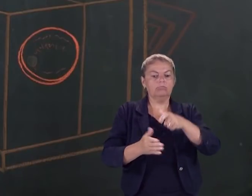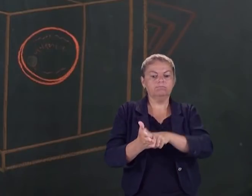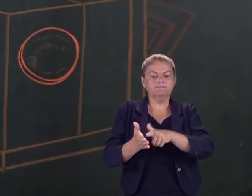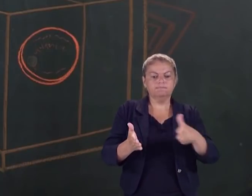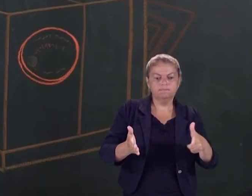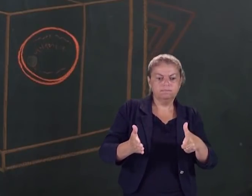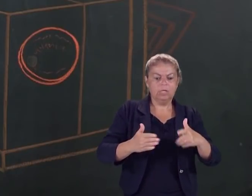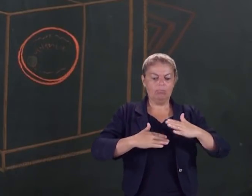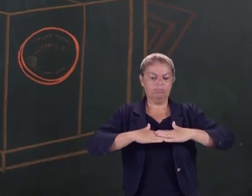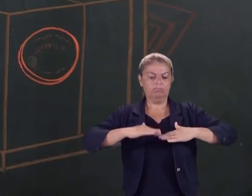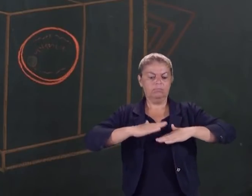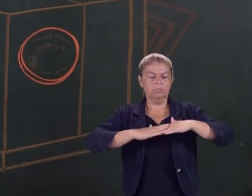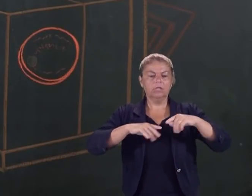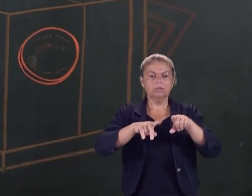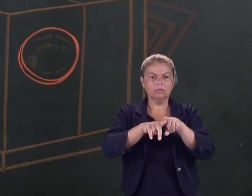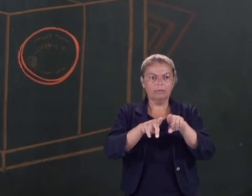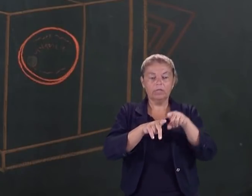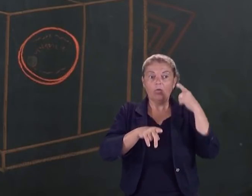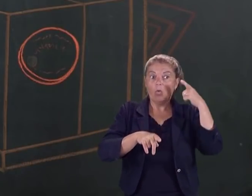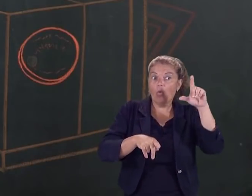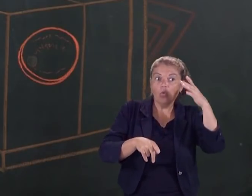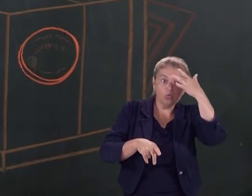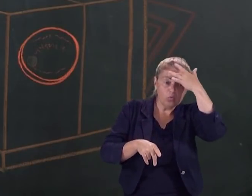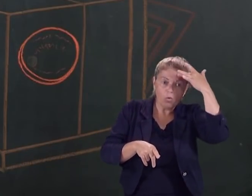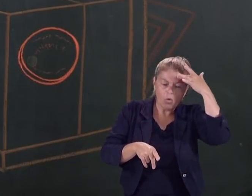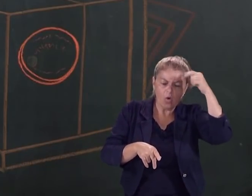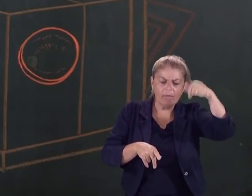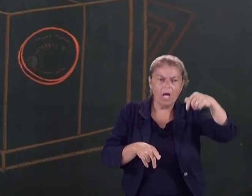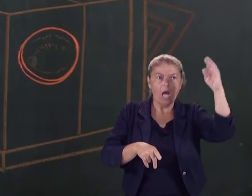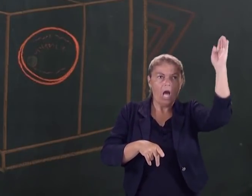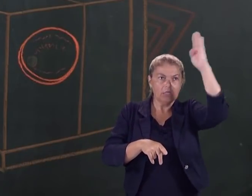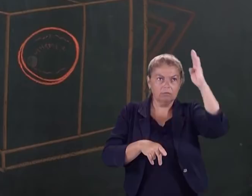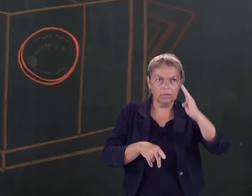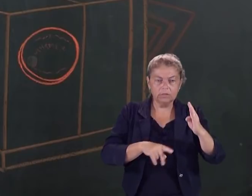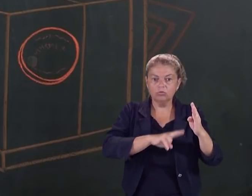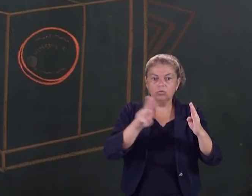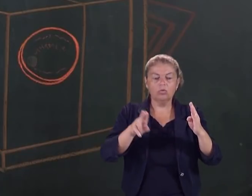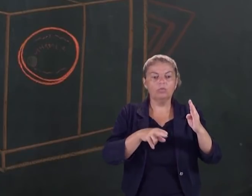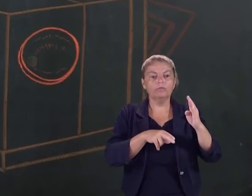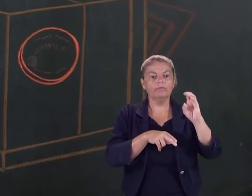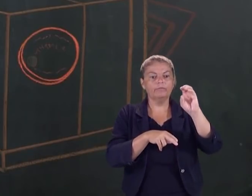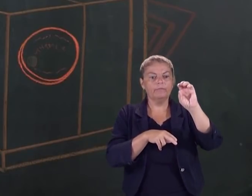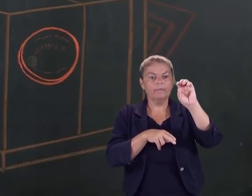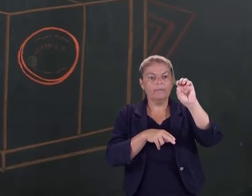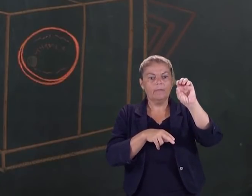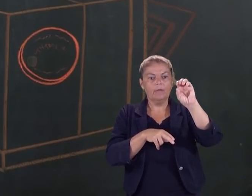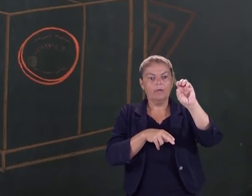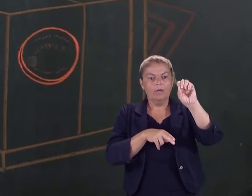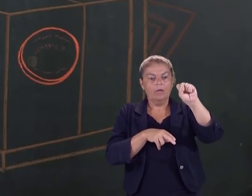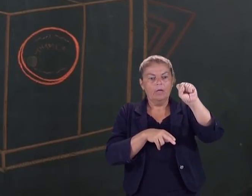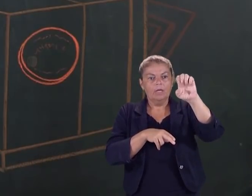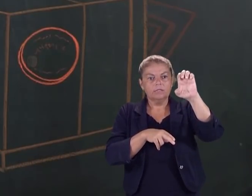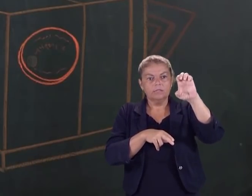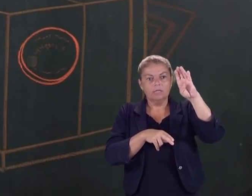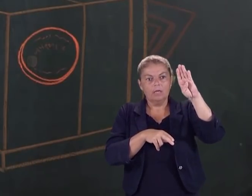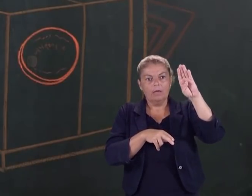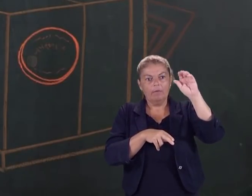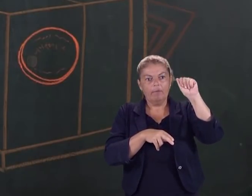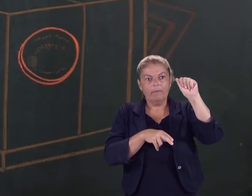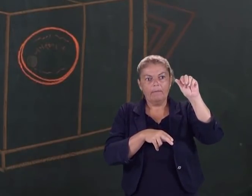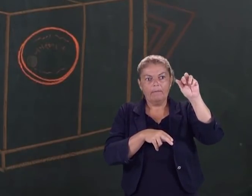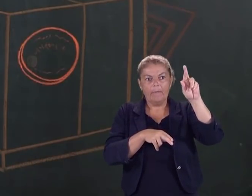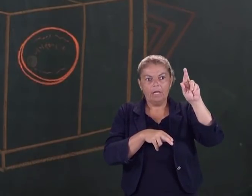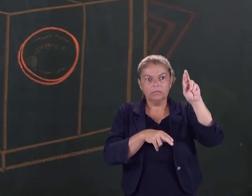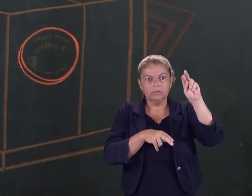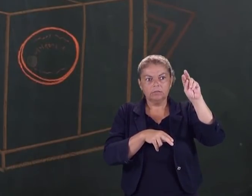questões artísticas. Tem outro cara que daí é aqui do Brasil, o Sebastião Salgado, ele nasceu lá em Minas Gerais e ele trabalha